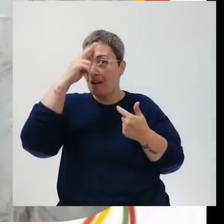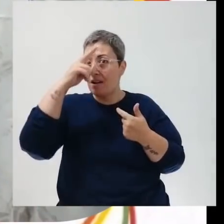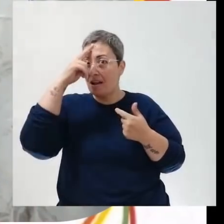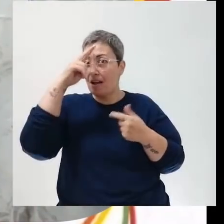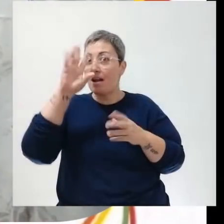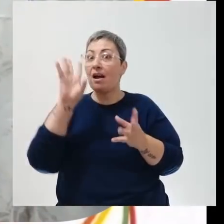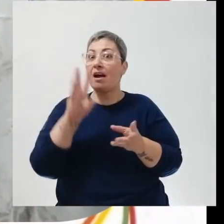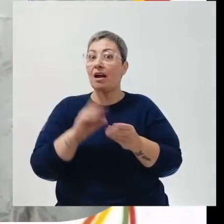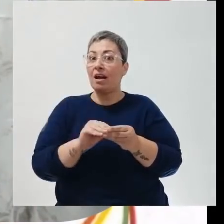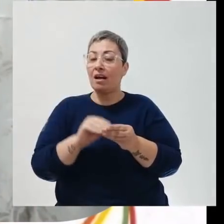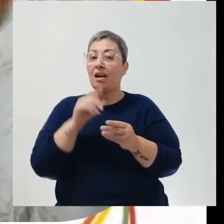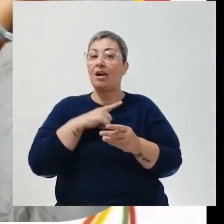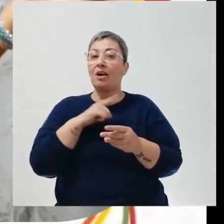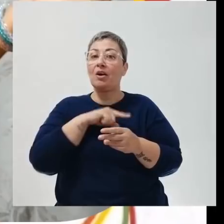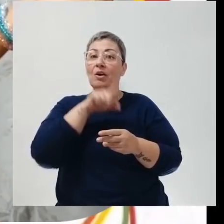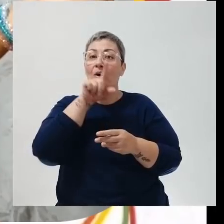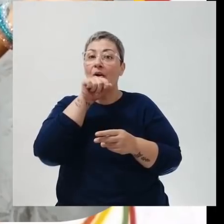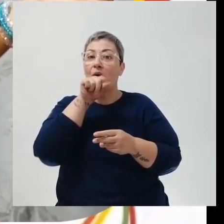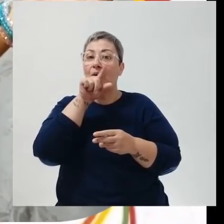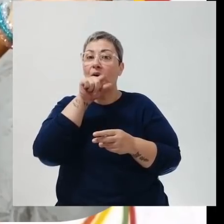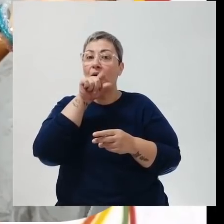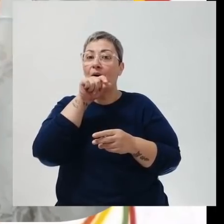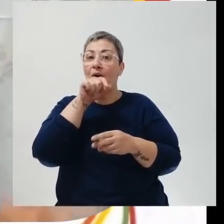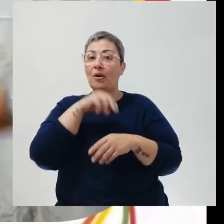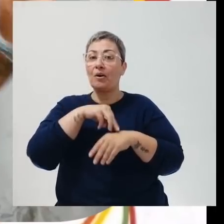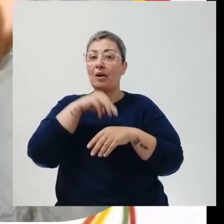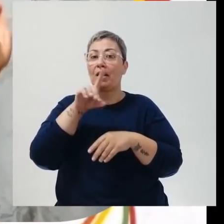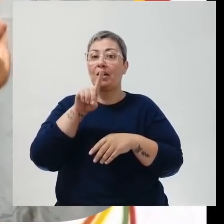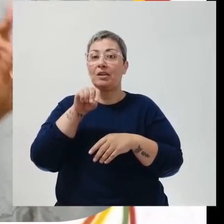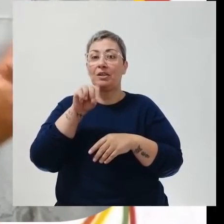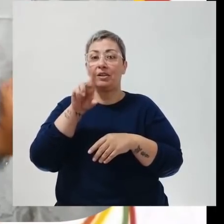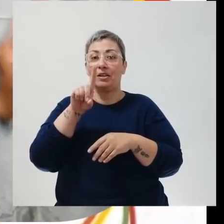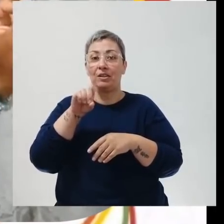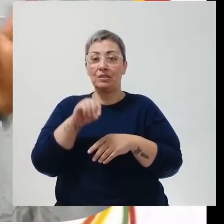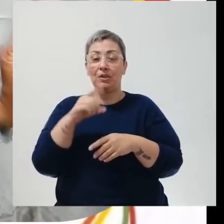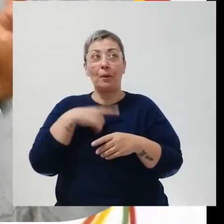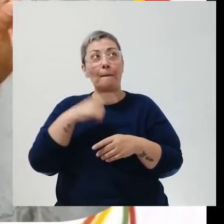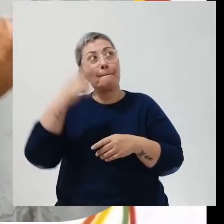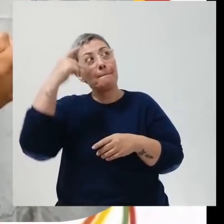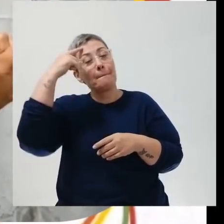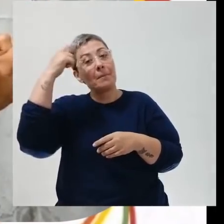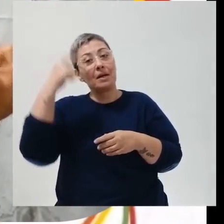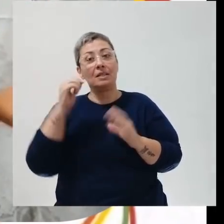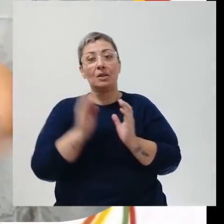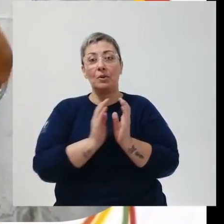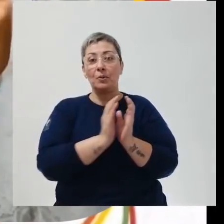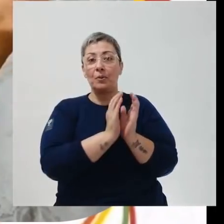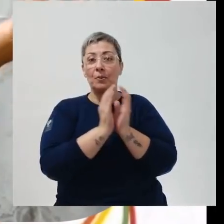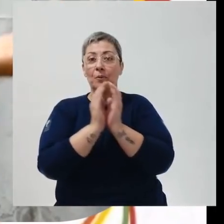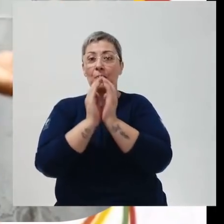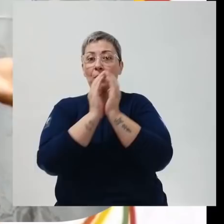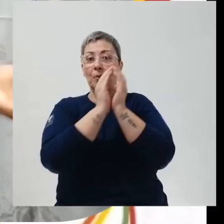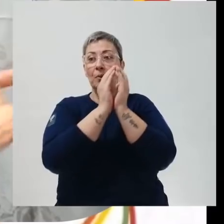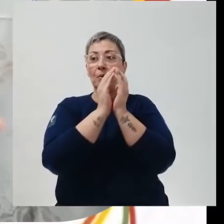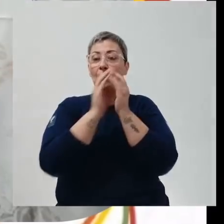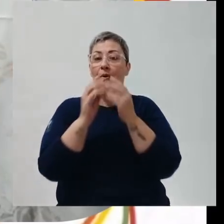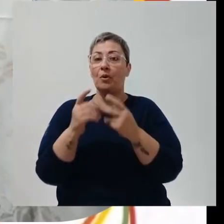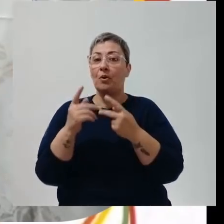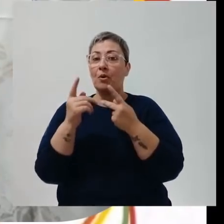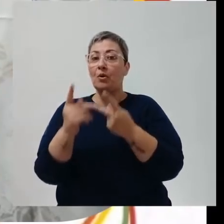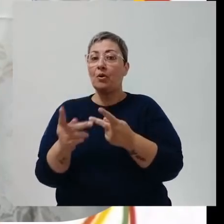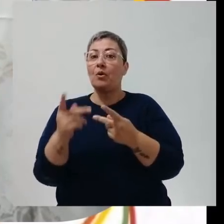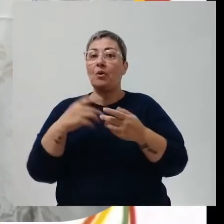lembraram do sabiá mestre Dodô. Pensando em soltar balão, ofereceu-se